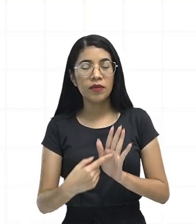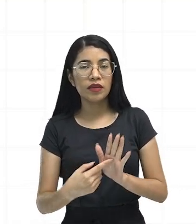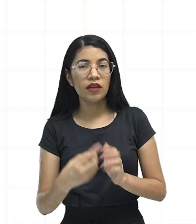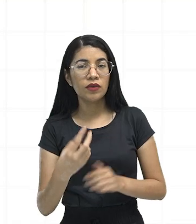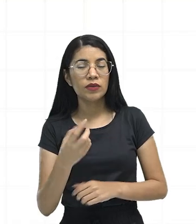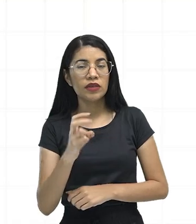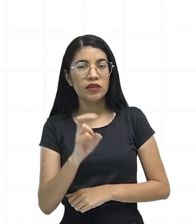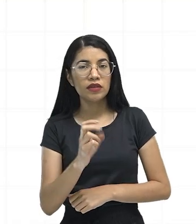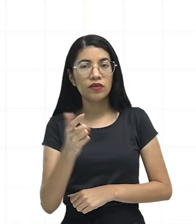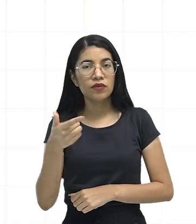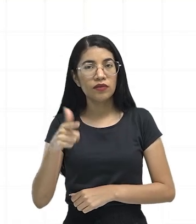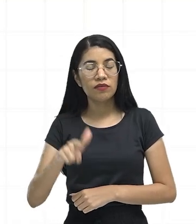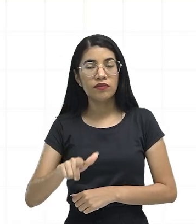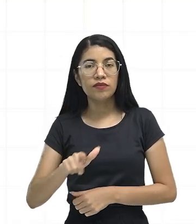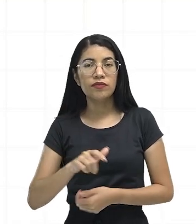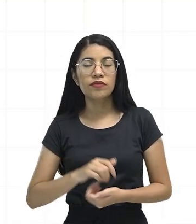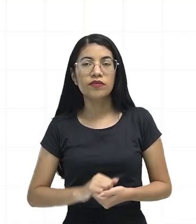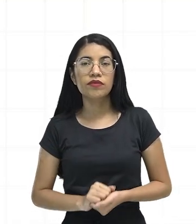vezes.